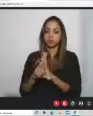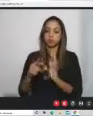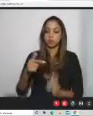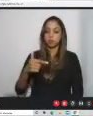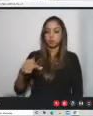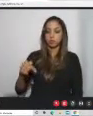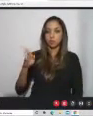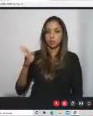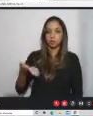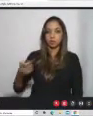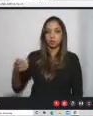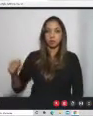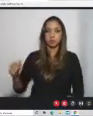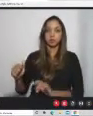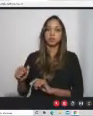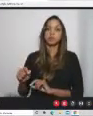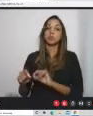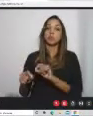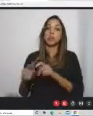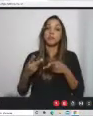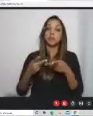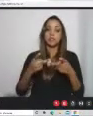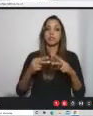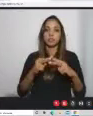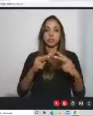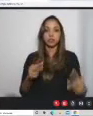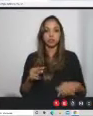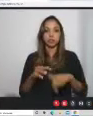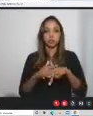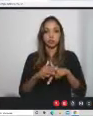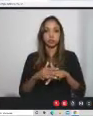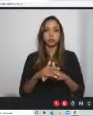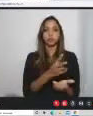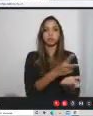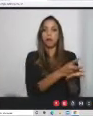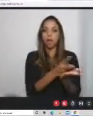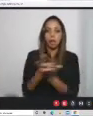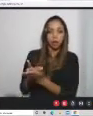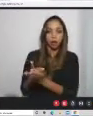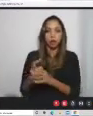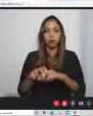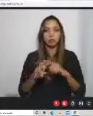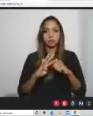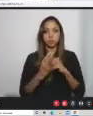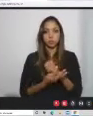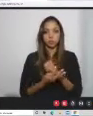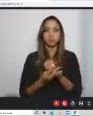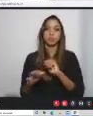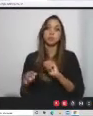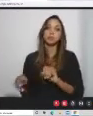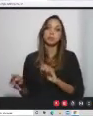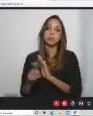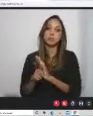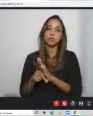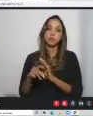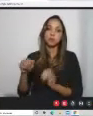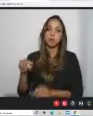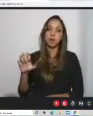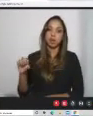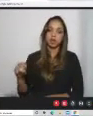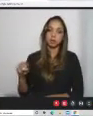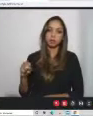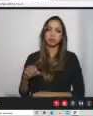027-2021. Institui o programa Visita Virtual aos Pacientes Internados em Decorrência da Covid-19. Ao topo do Legislativo Municipal, vereador Marcos Antônio Gomes da